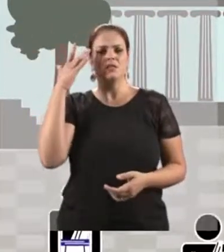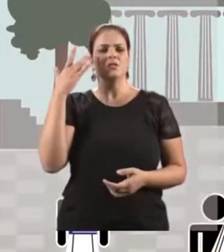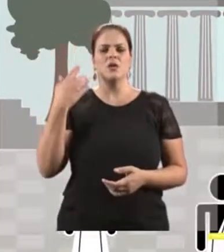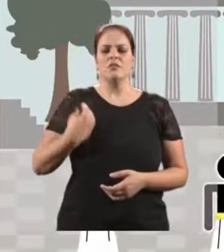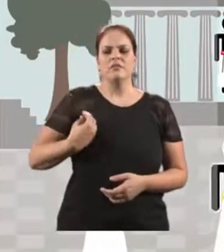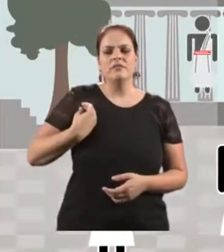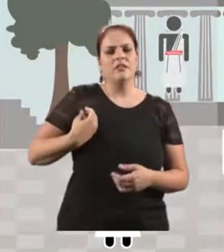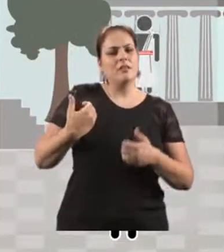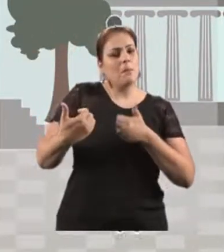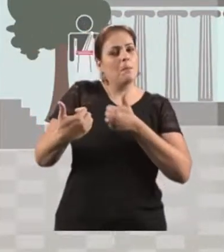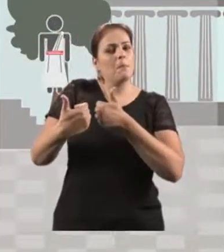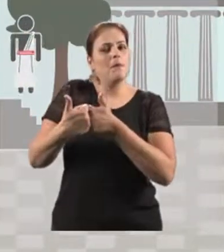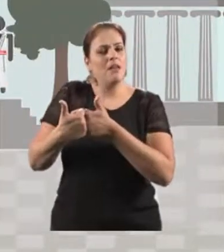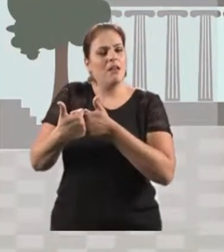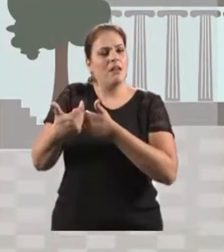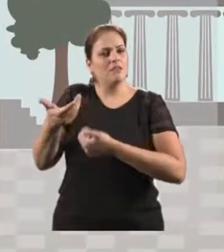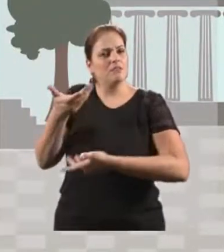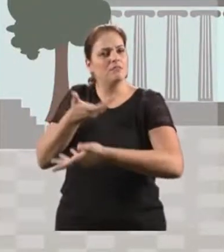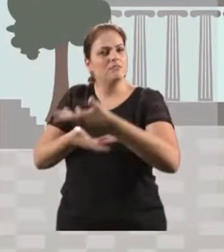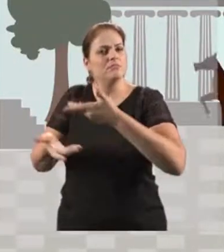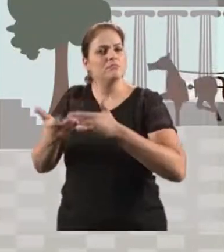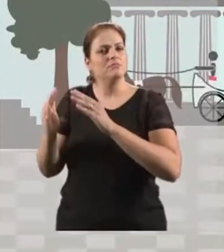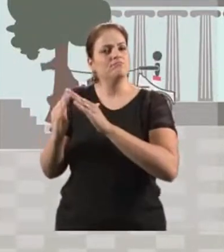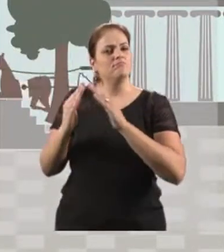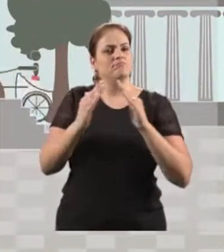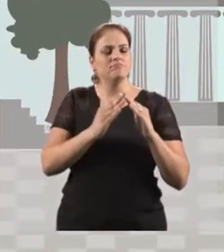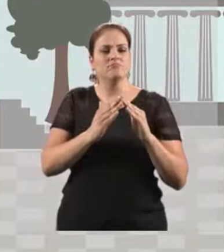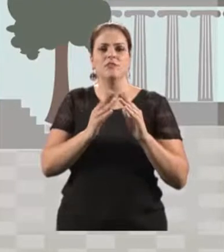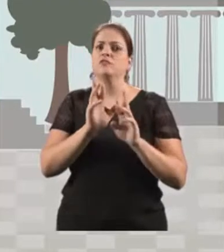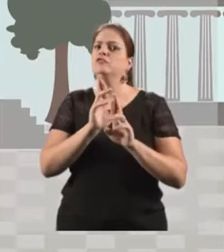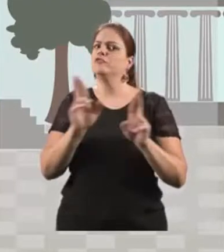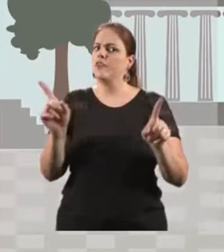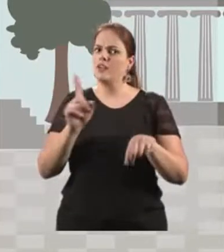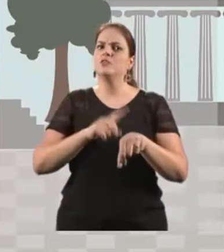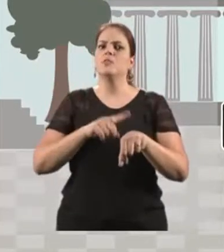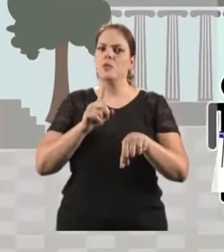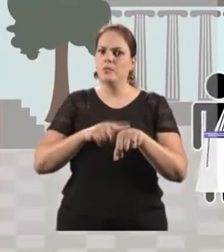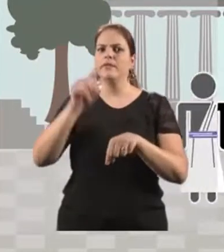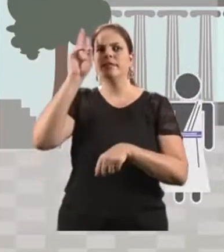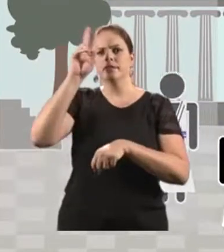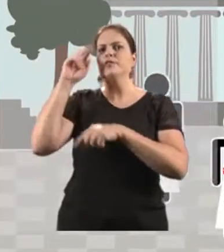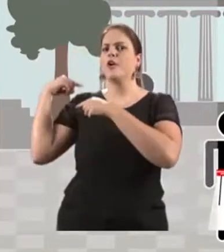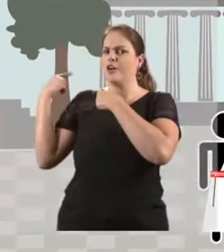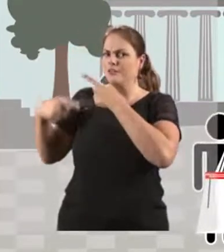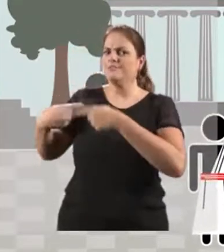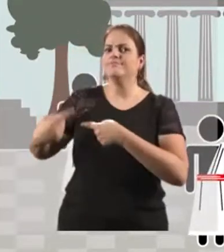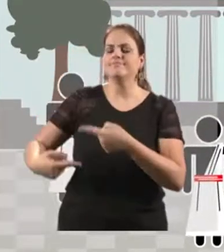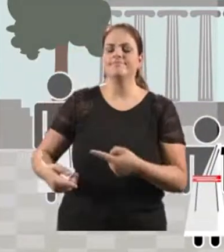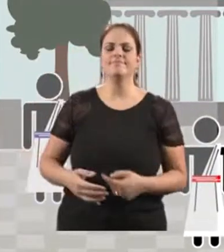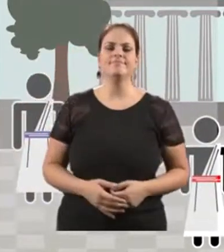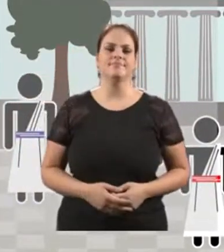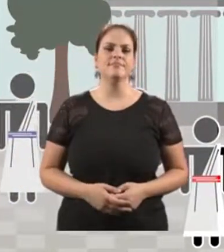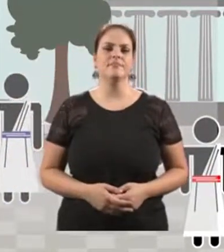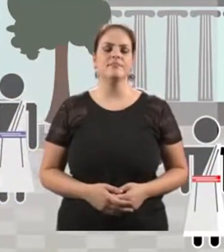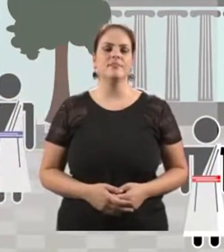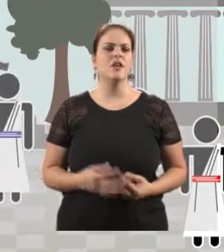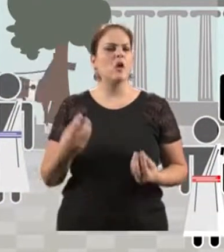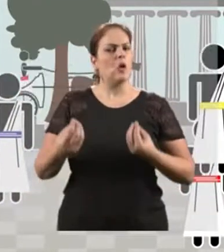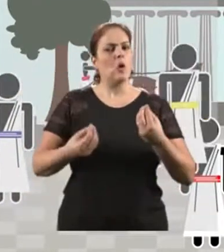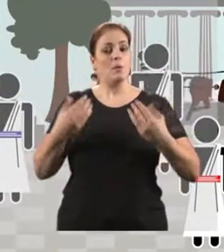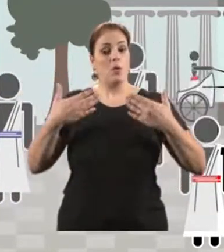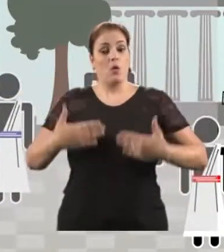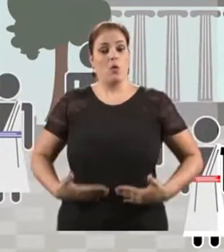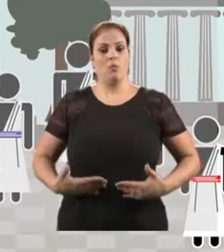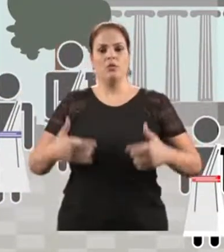viver mais próximas umas das outras foi uma grande revolução para a humanidade. E a questão de como se comportar em